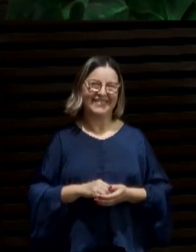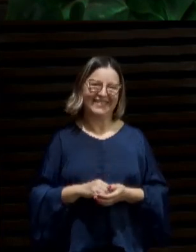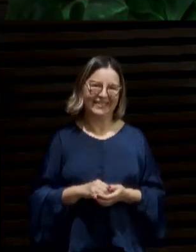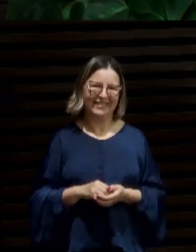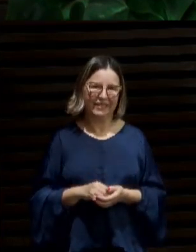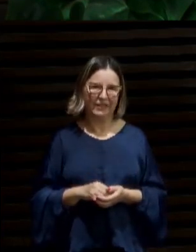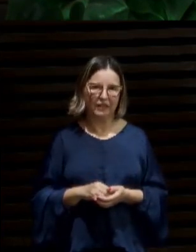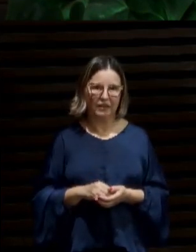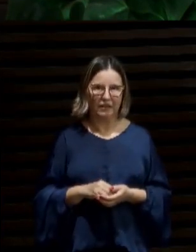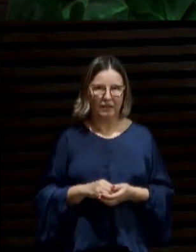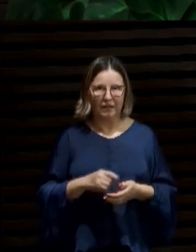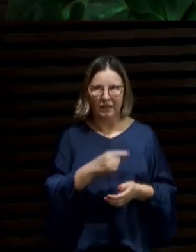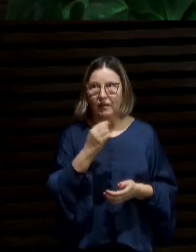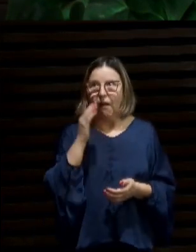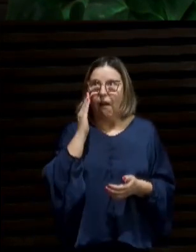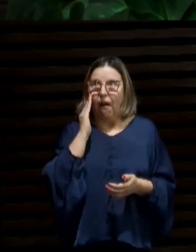Você fica assim, pasmo.